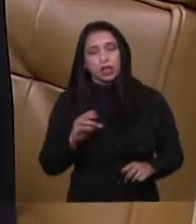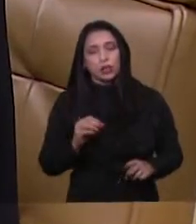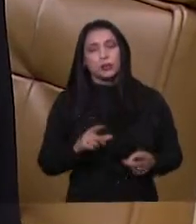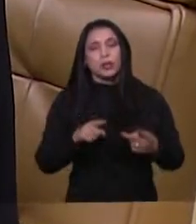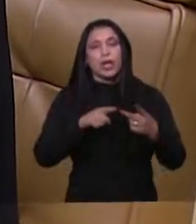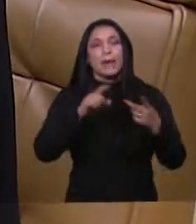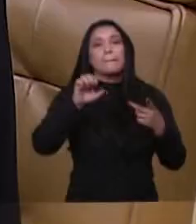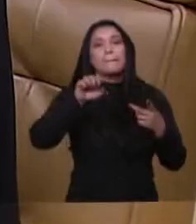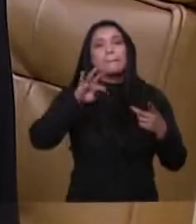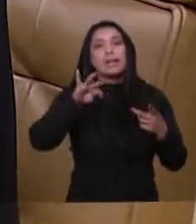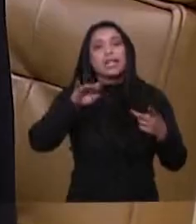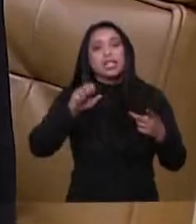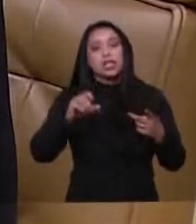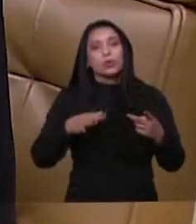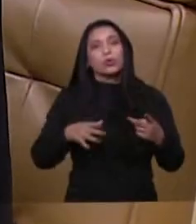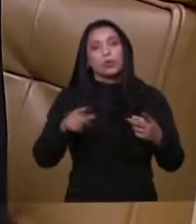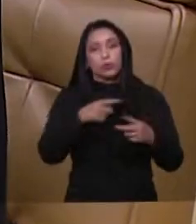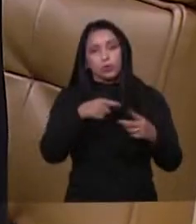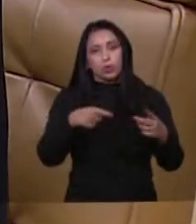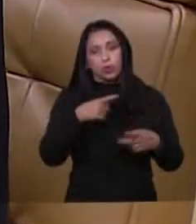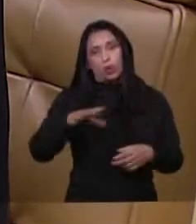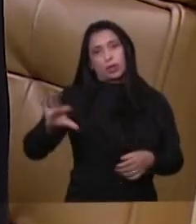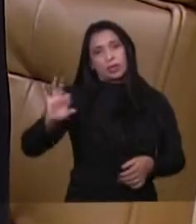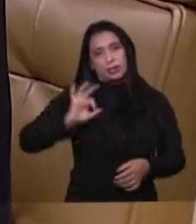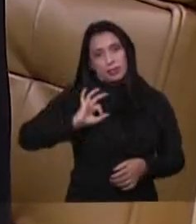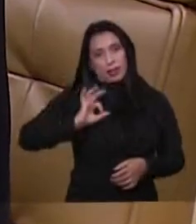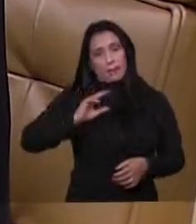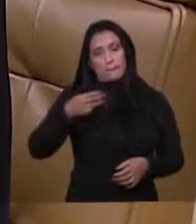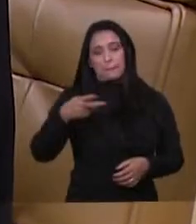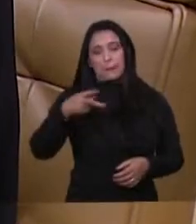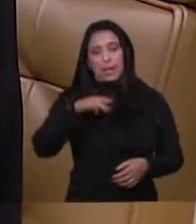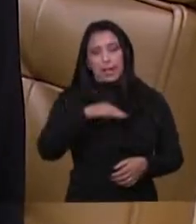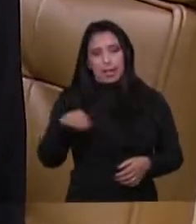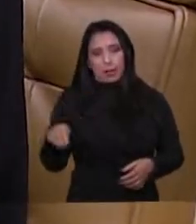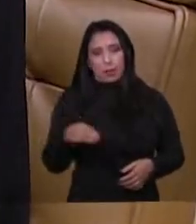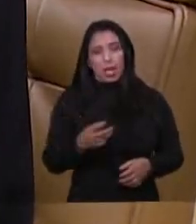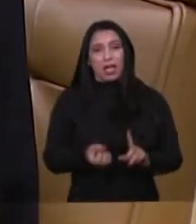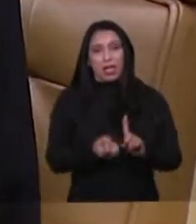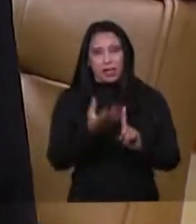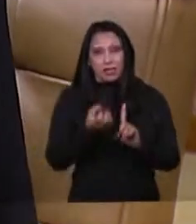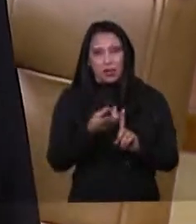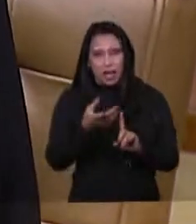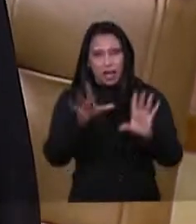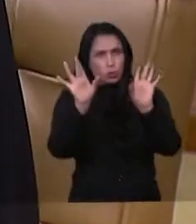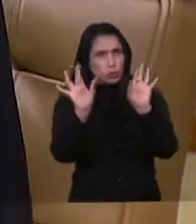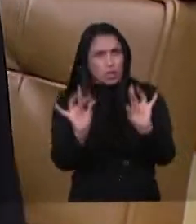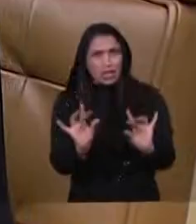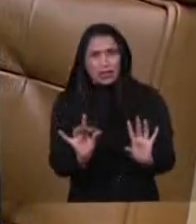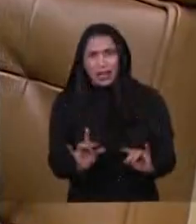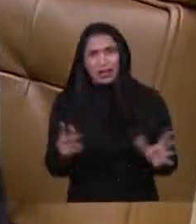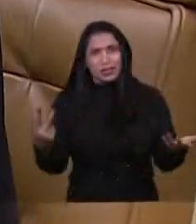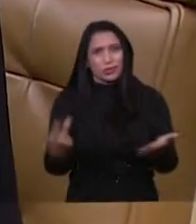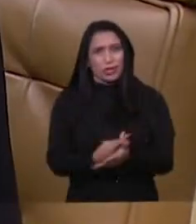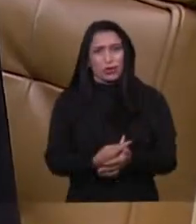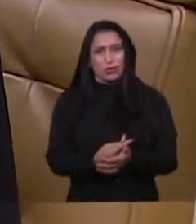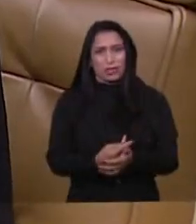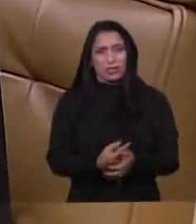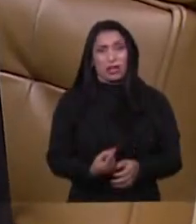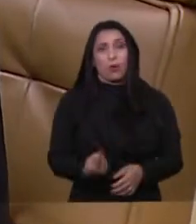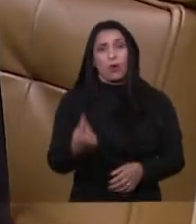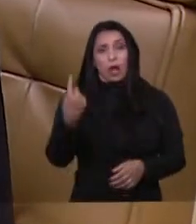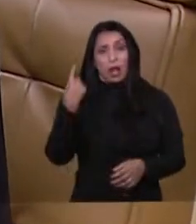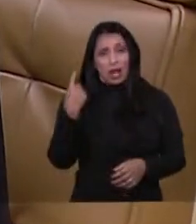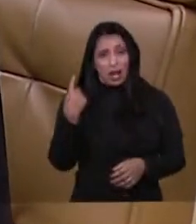de Araújo Correia, sargento da PM. Tais depoentes narraram com riqueza de detalhes que, naquela tarde, os